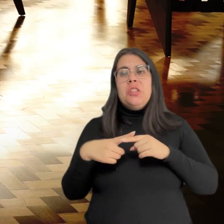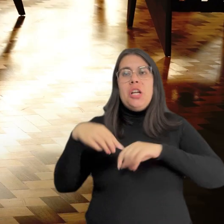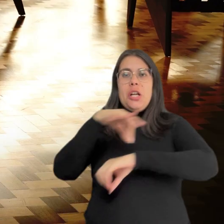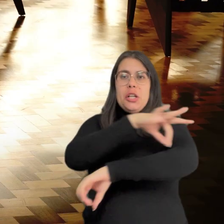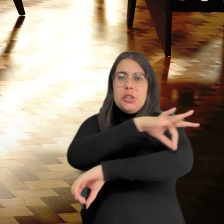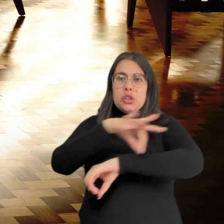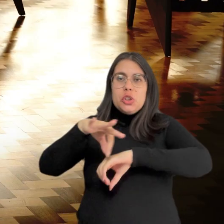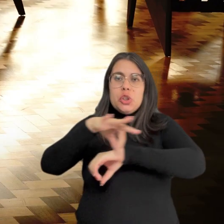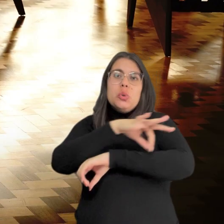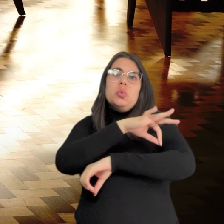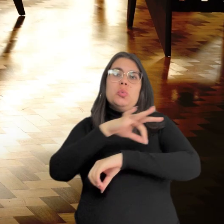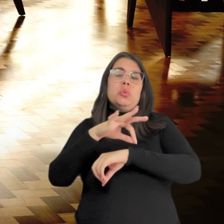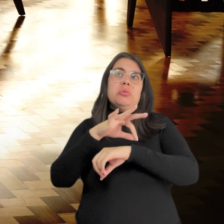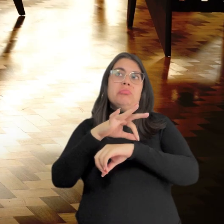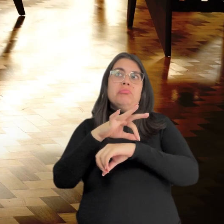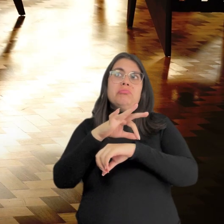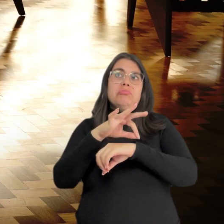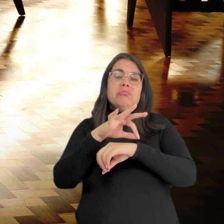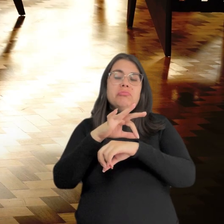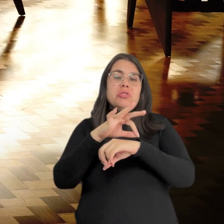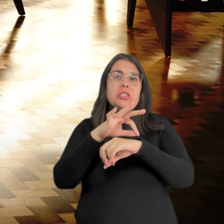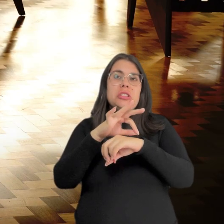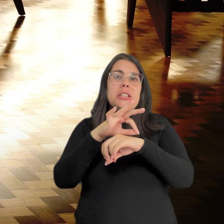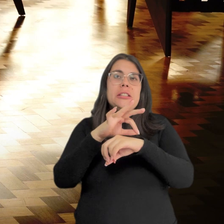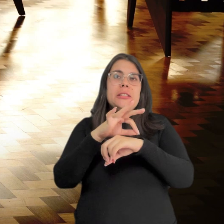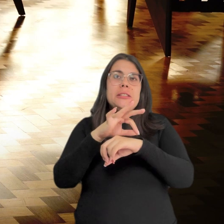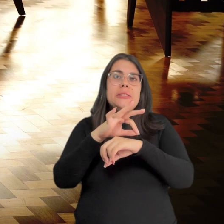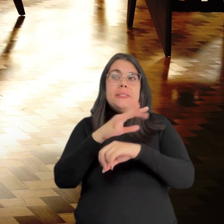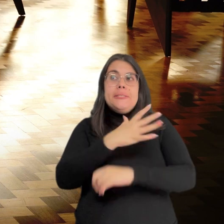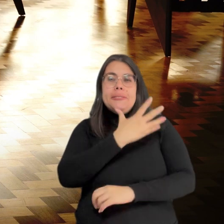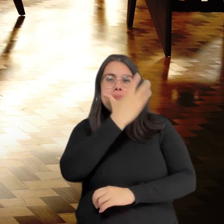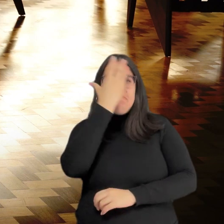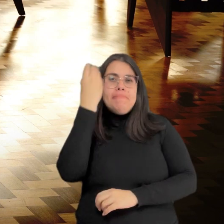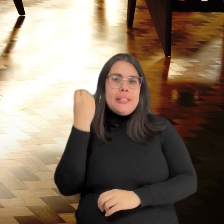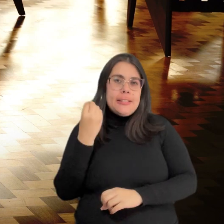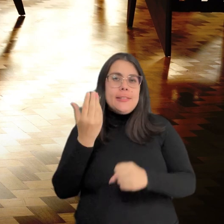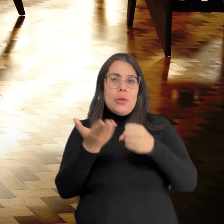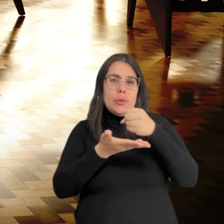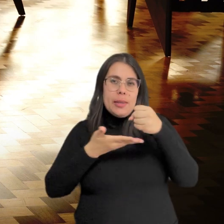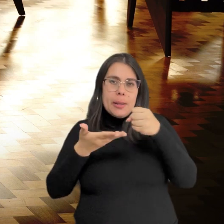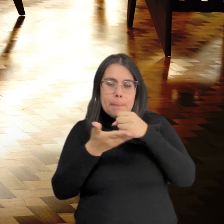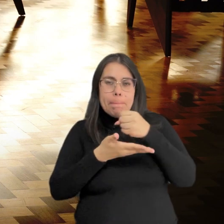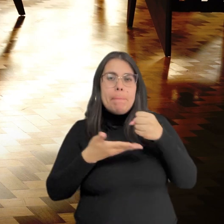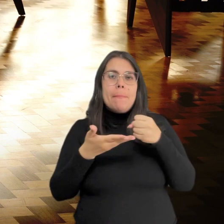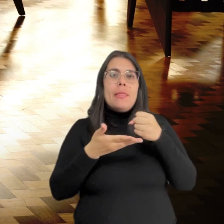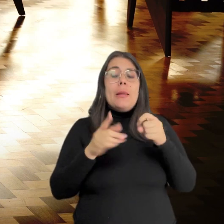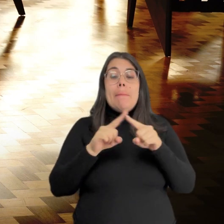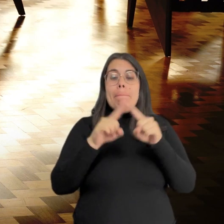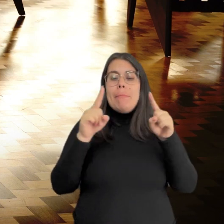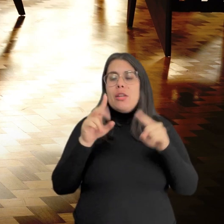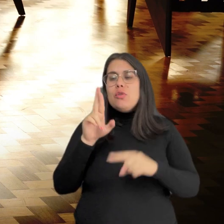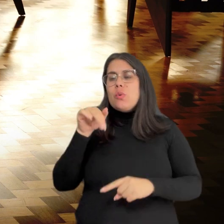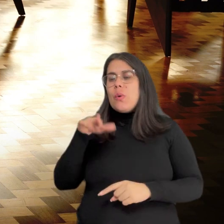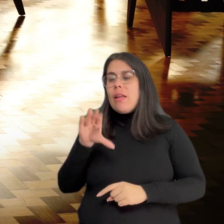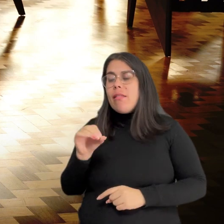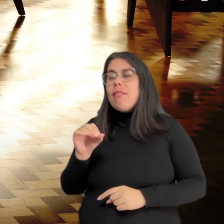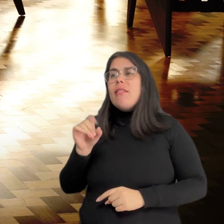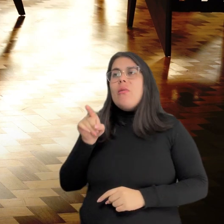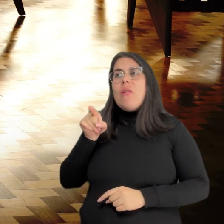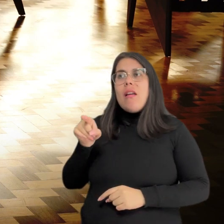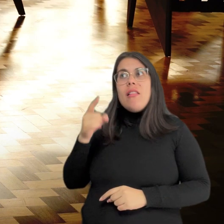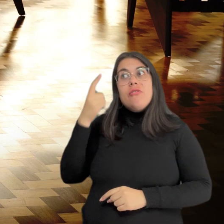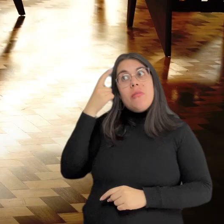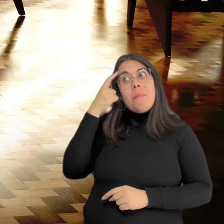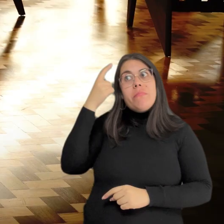Rino, ele tinha uma preocupação construtiva muito interessante, muito importante, e pesquisa de